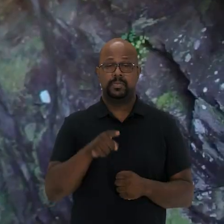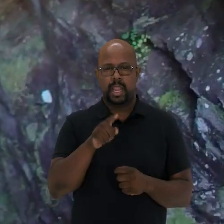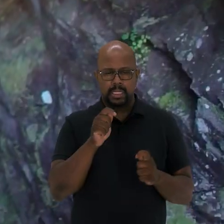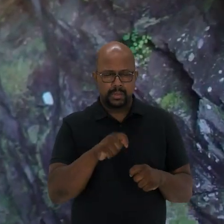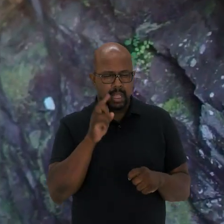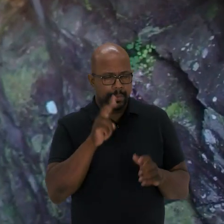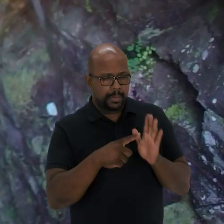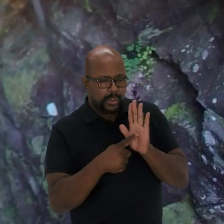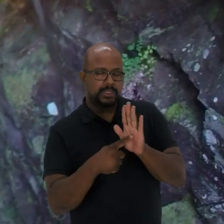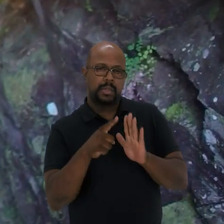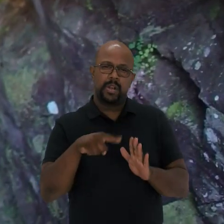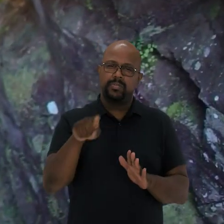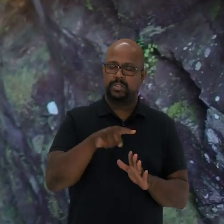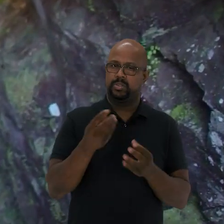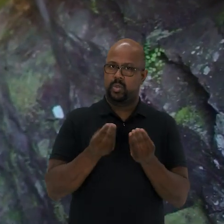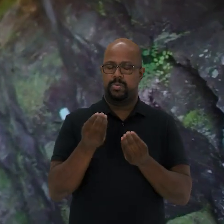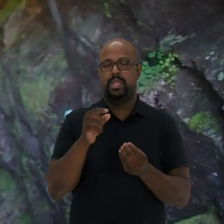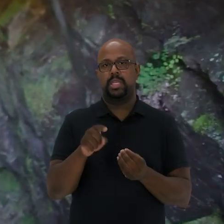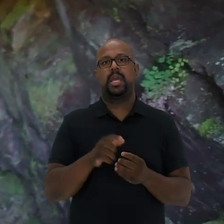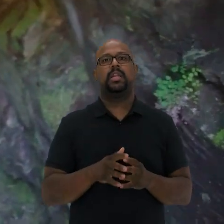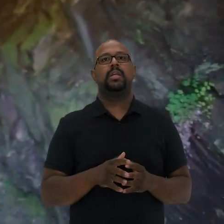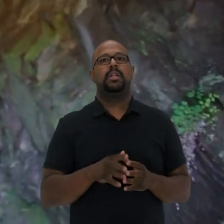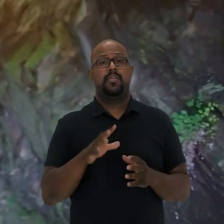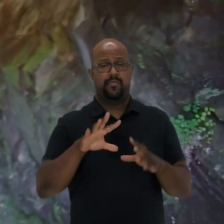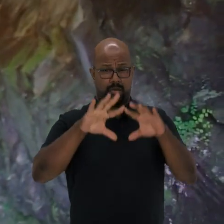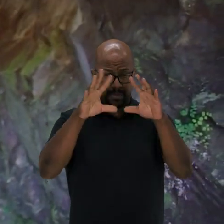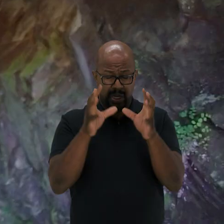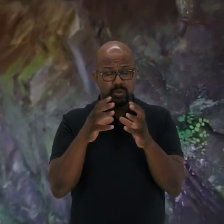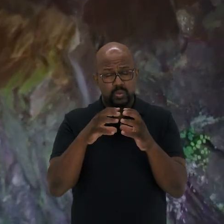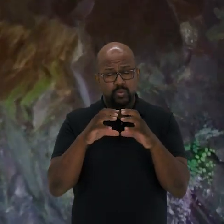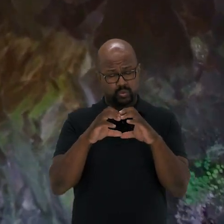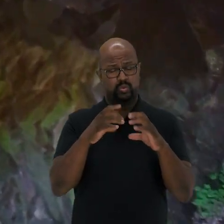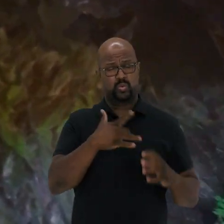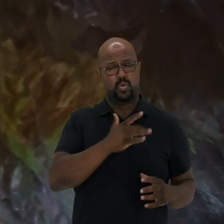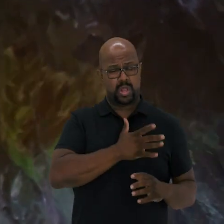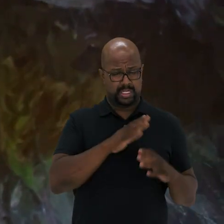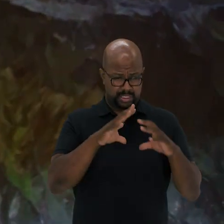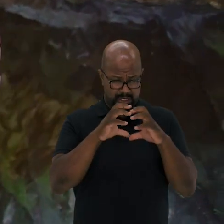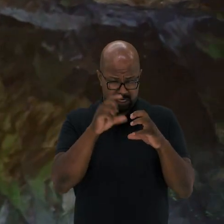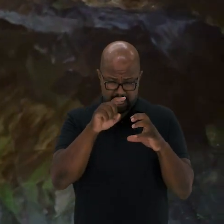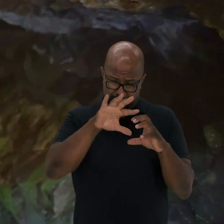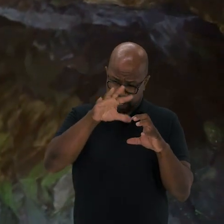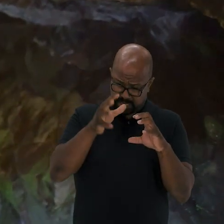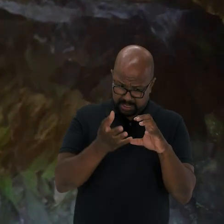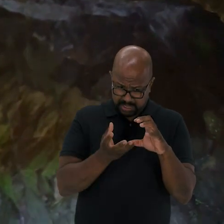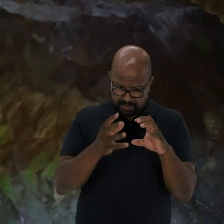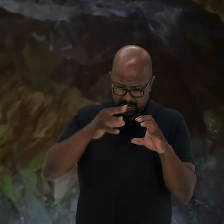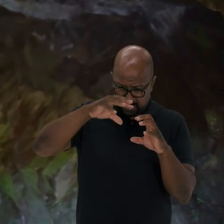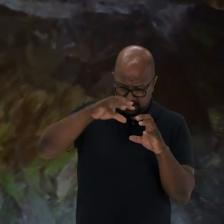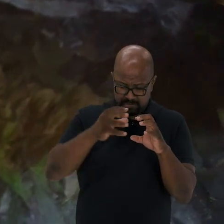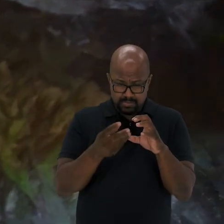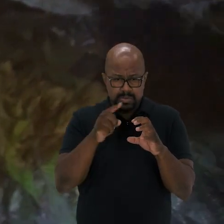Tá, aqui dá então para mostrar para vocês como é que era. Era um formato de um coração, era um coração na verdade. Essa aqui é a parte de cima,